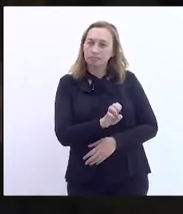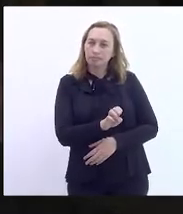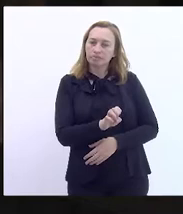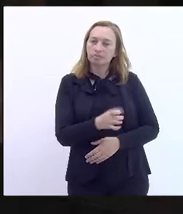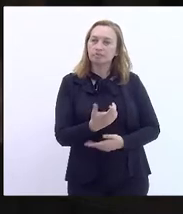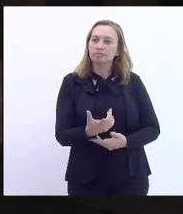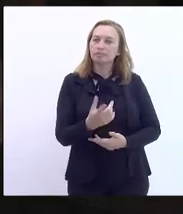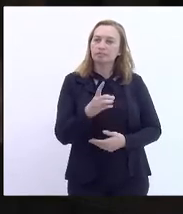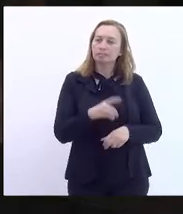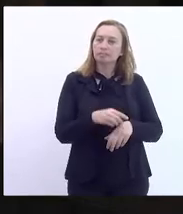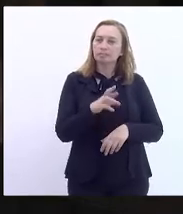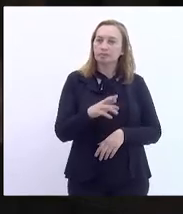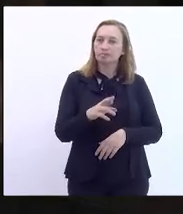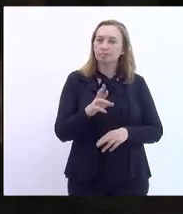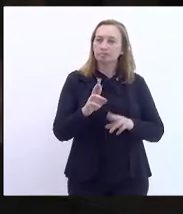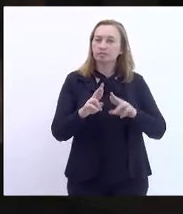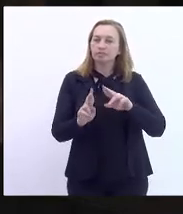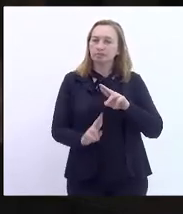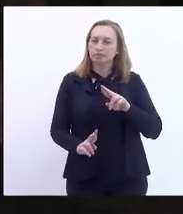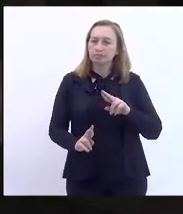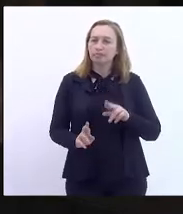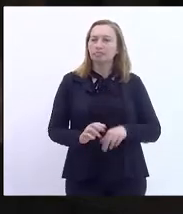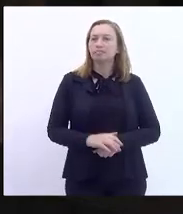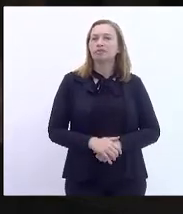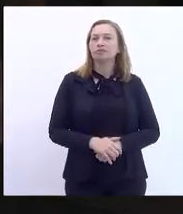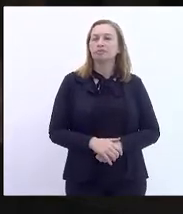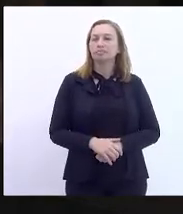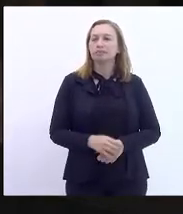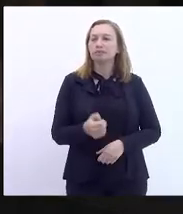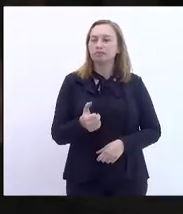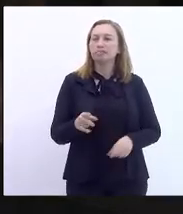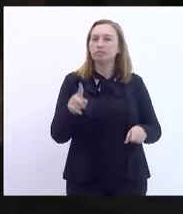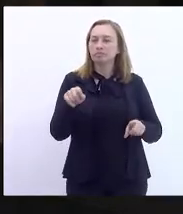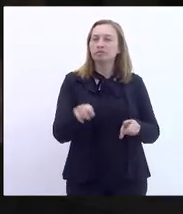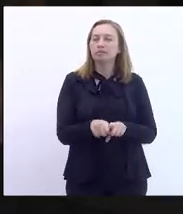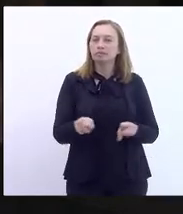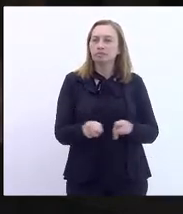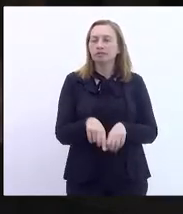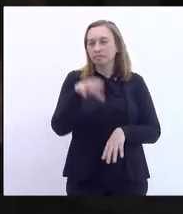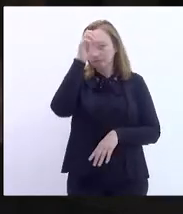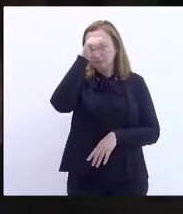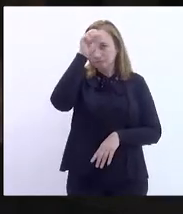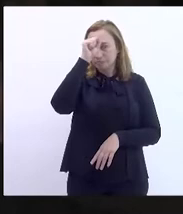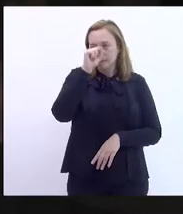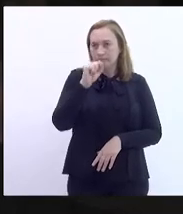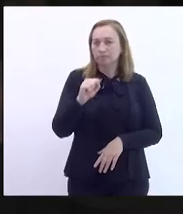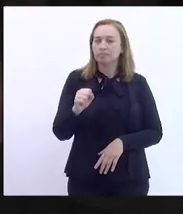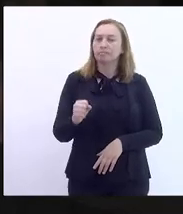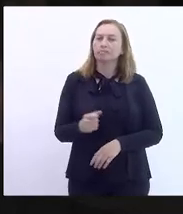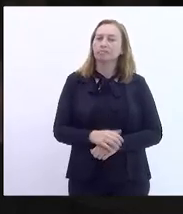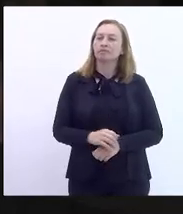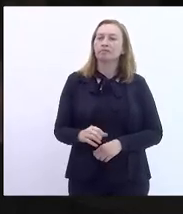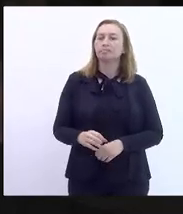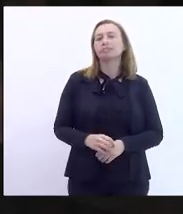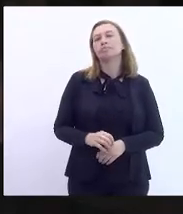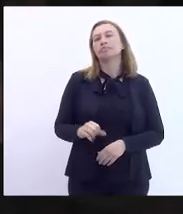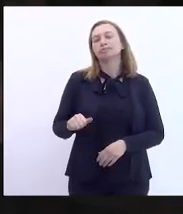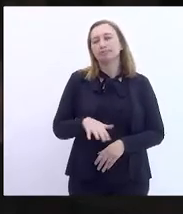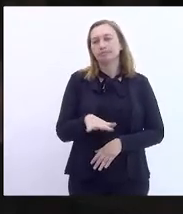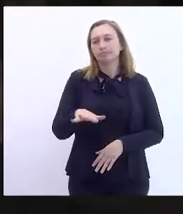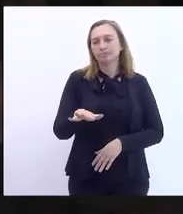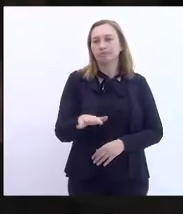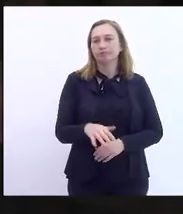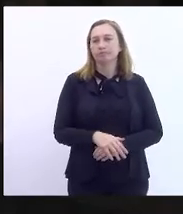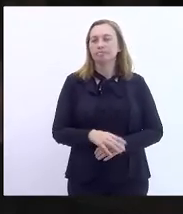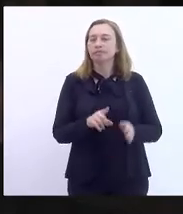na UFRJ que vocaliza um pouco do que ele também aprendeu com as favelas quando esteve em Vigário Geral por exemplo